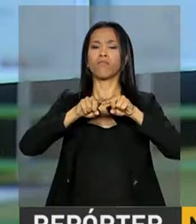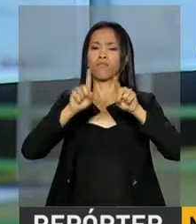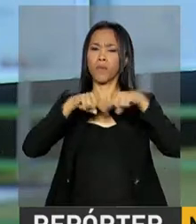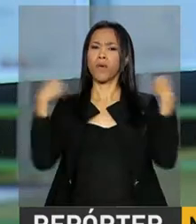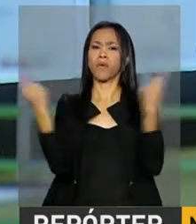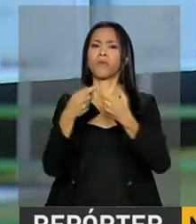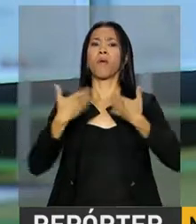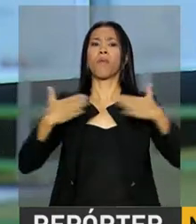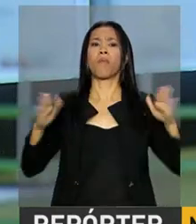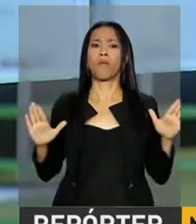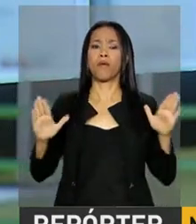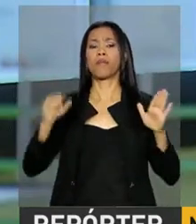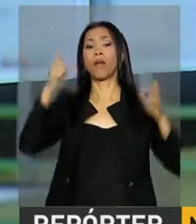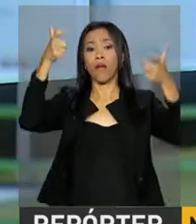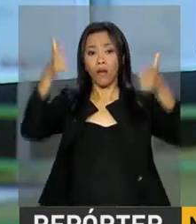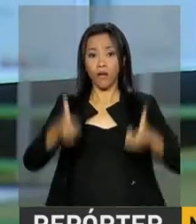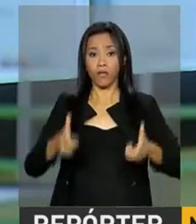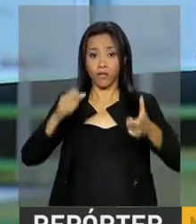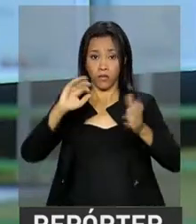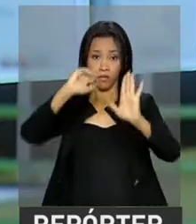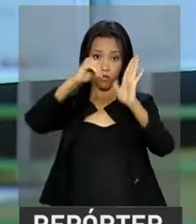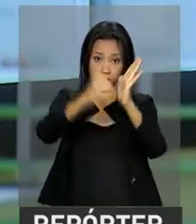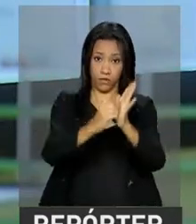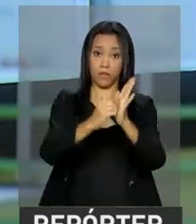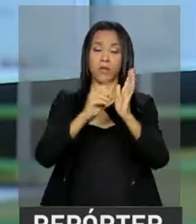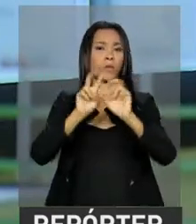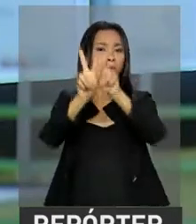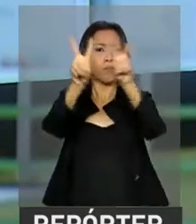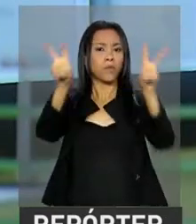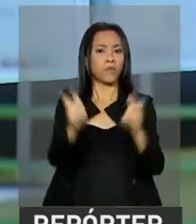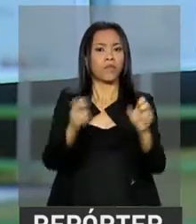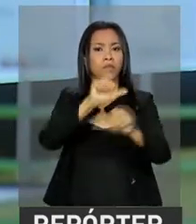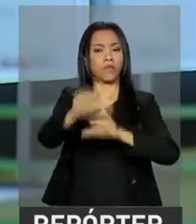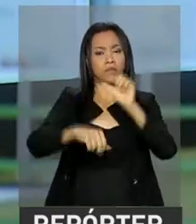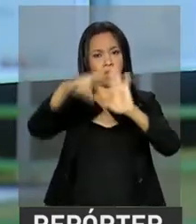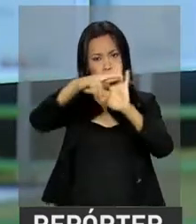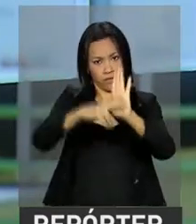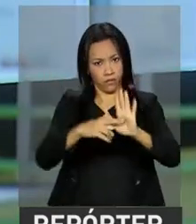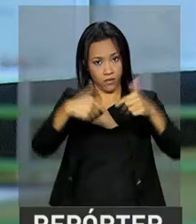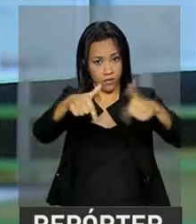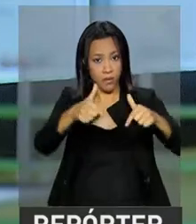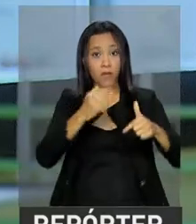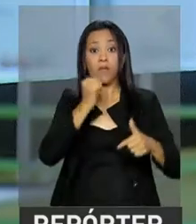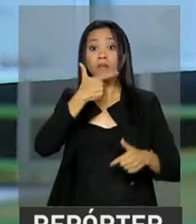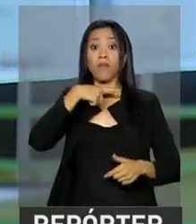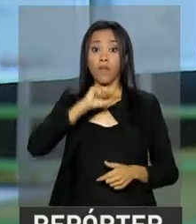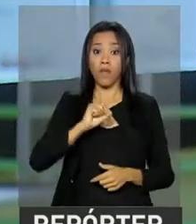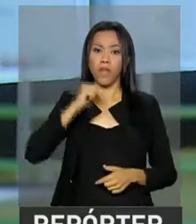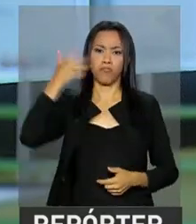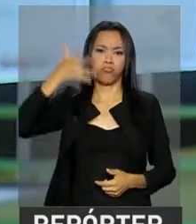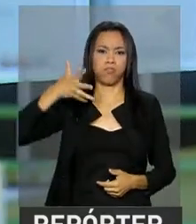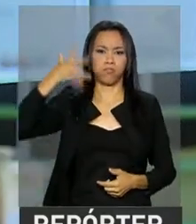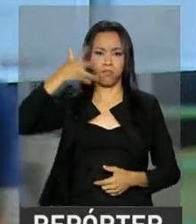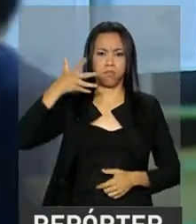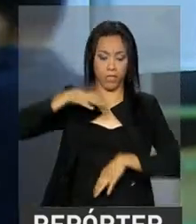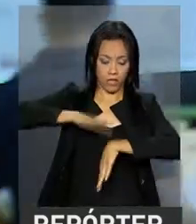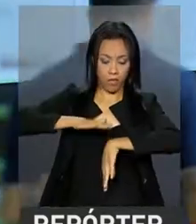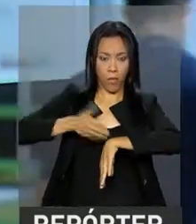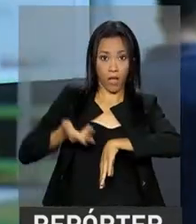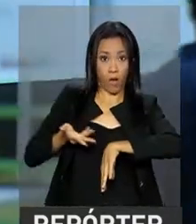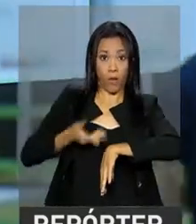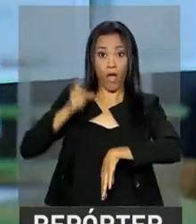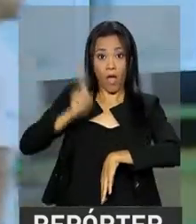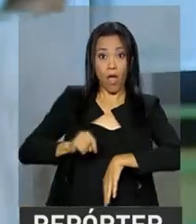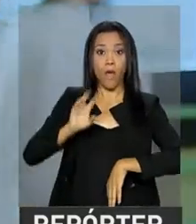econômicos do senado para debater o projeto da reforma trabalhista quem fala neste momento é o ex presidente do